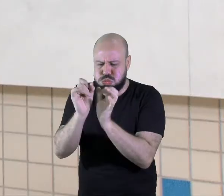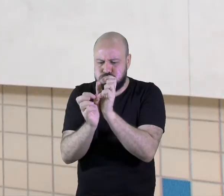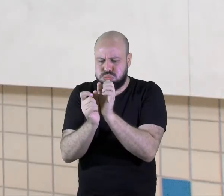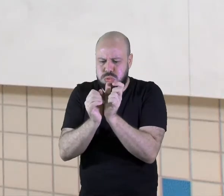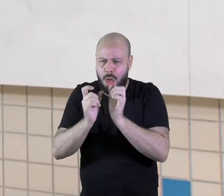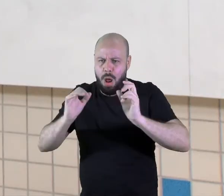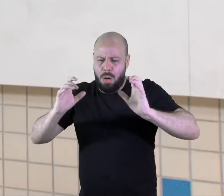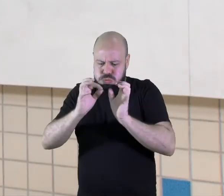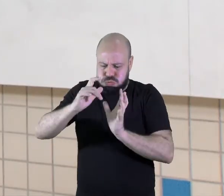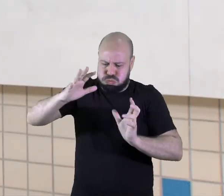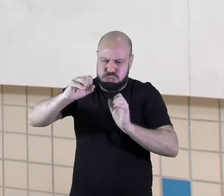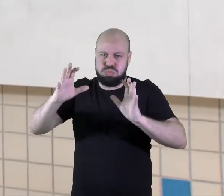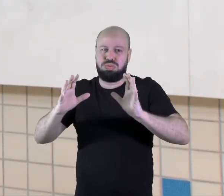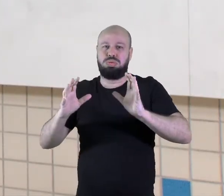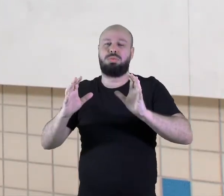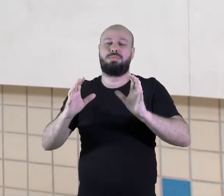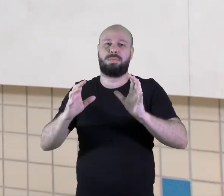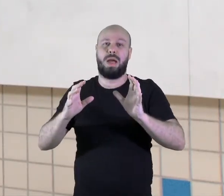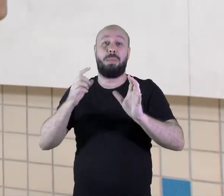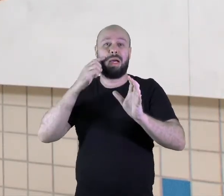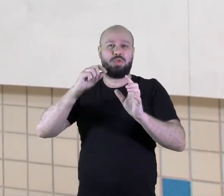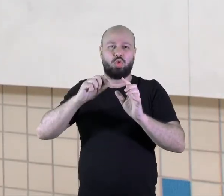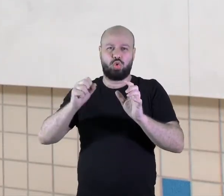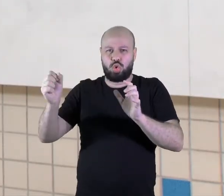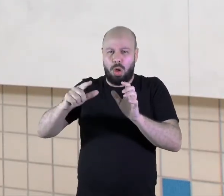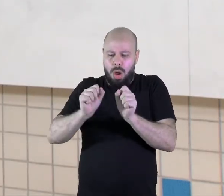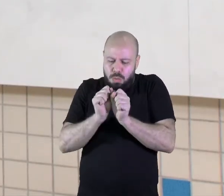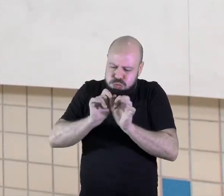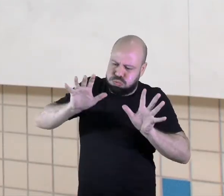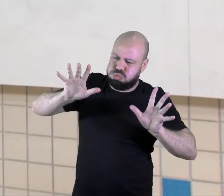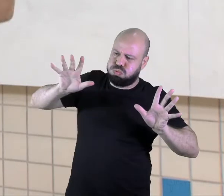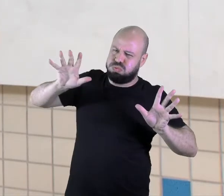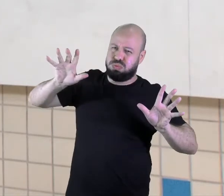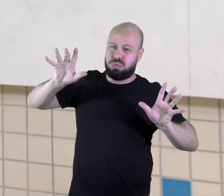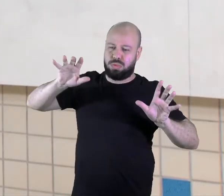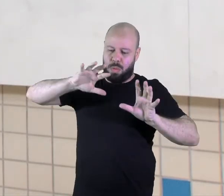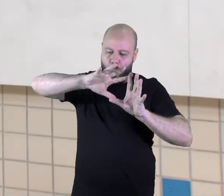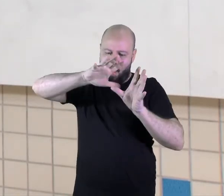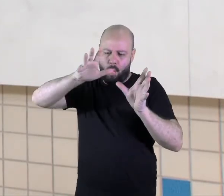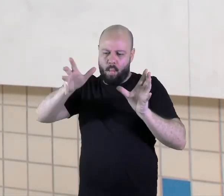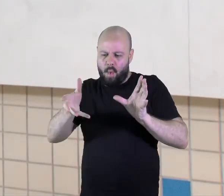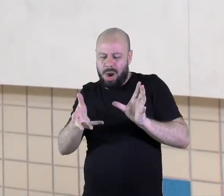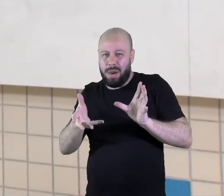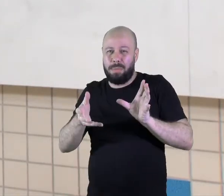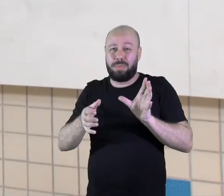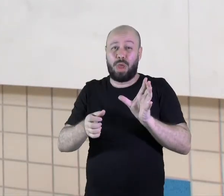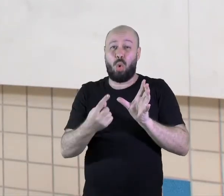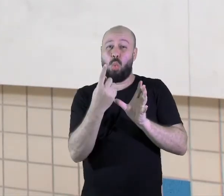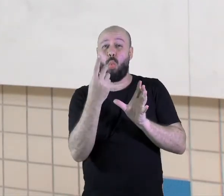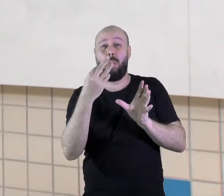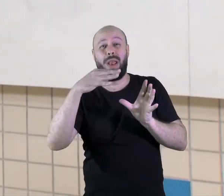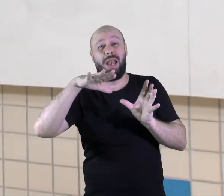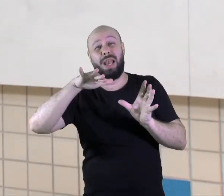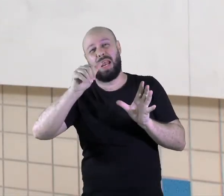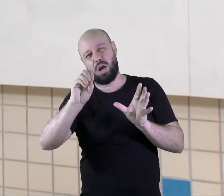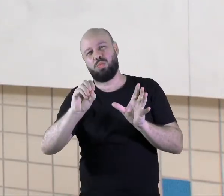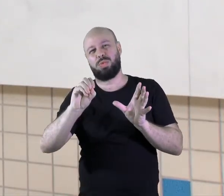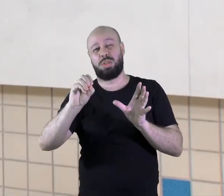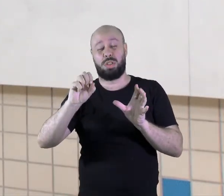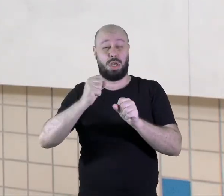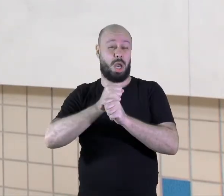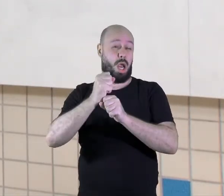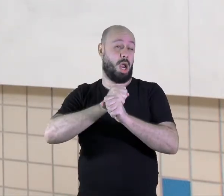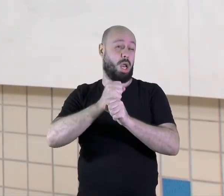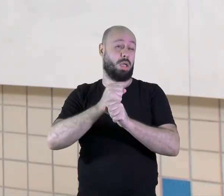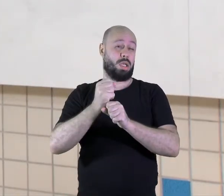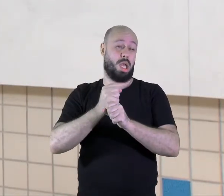explosão nuclear dentro do Sol, para liberar aquele calor até sair do Sol, demora 1 milhão de anos, né? O Sol é tão grande